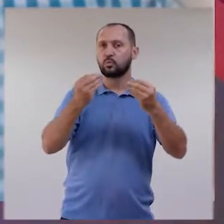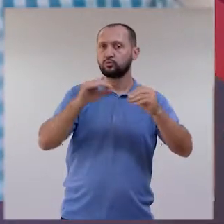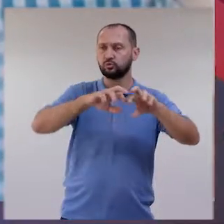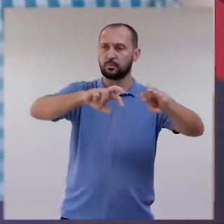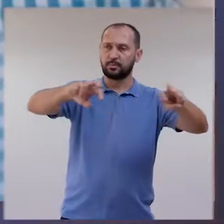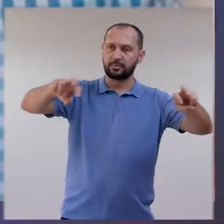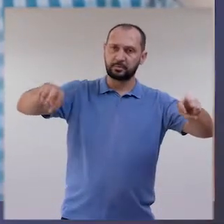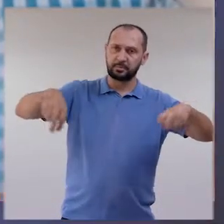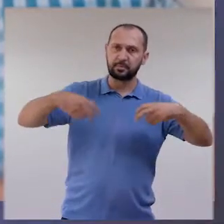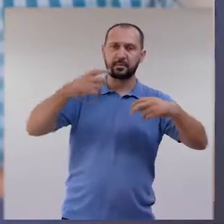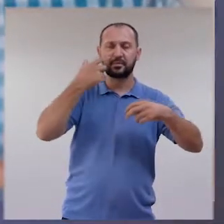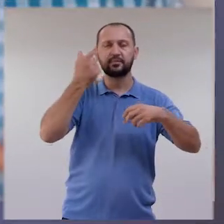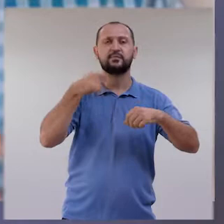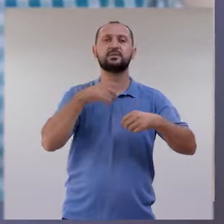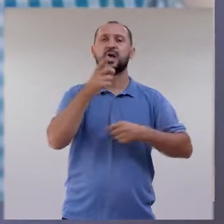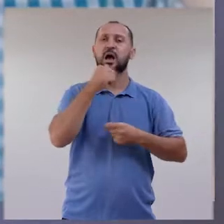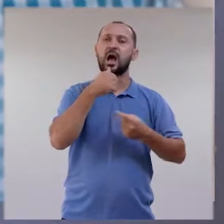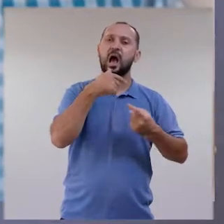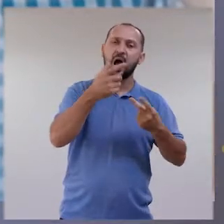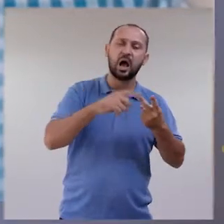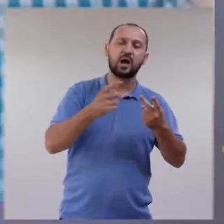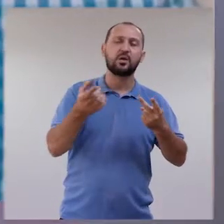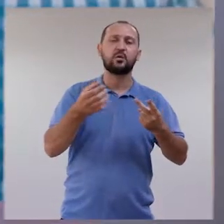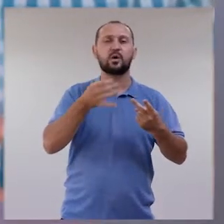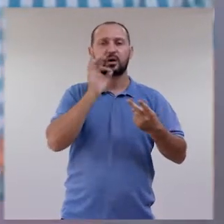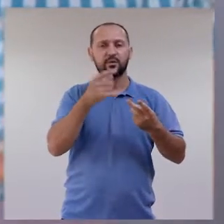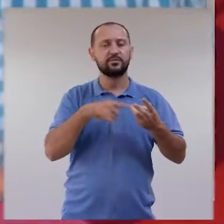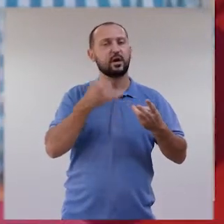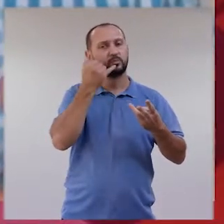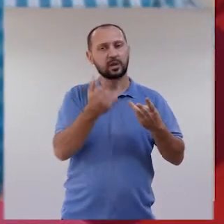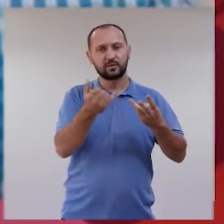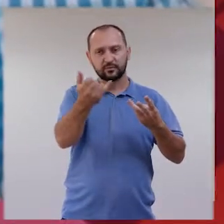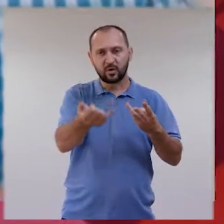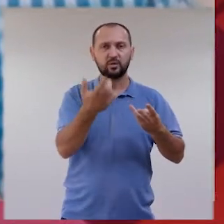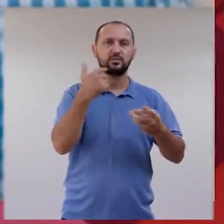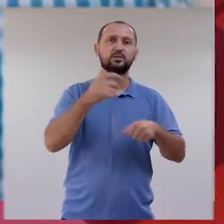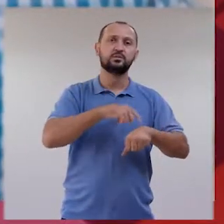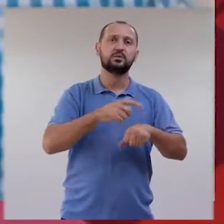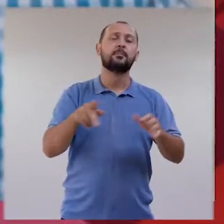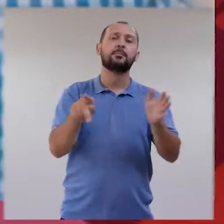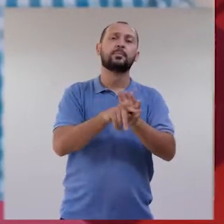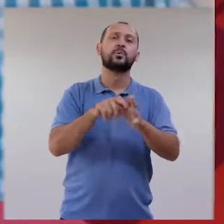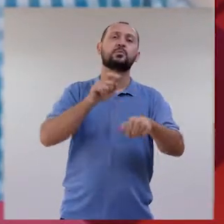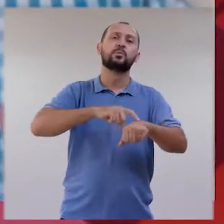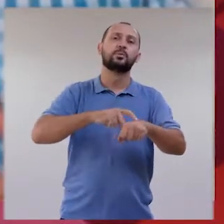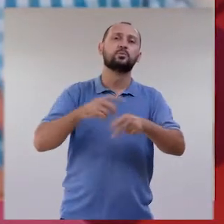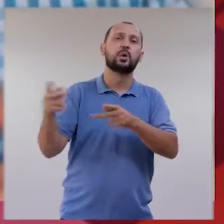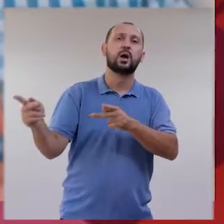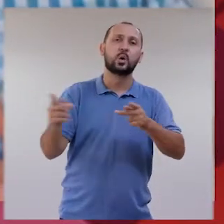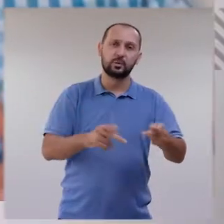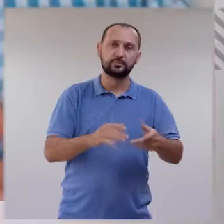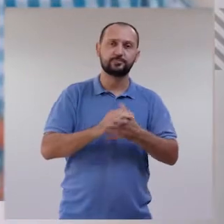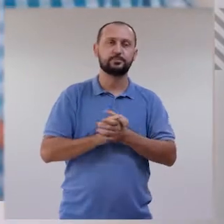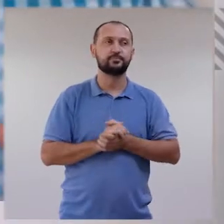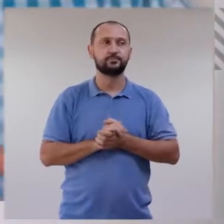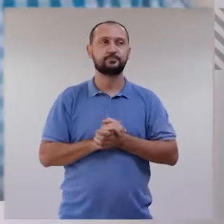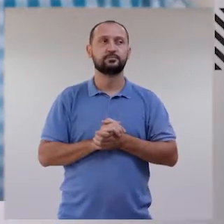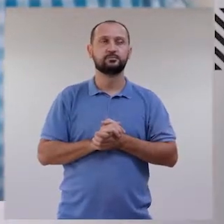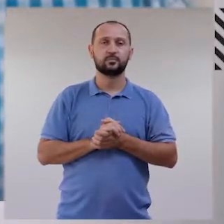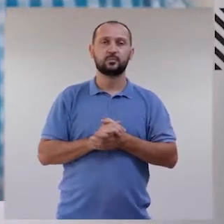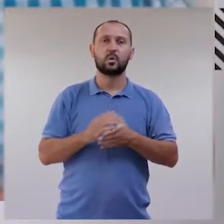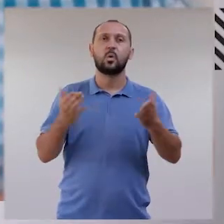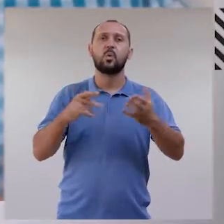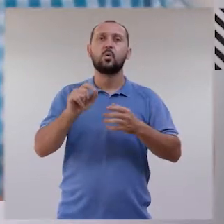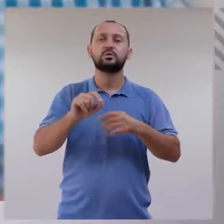vários familiares, né? Servia água, café, oferecia um telefone, né? Essas coisas do acolhimento familiar.